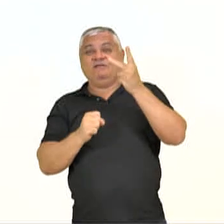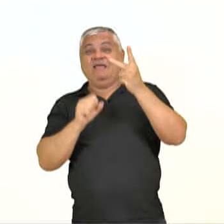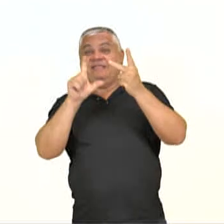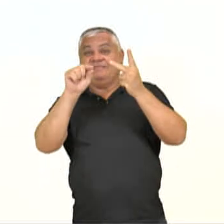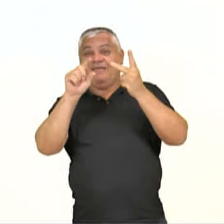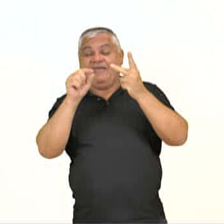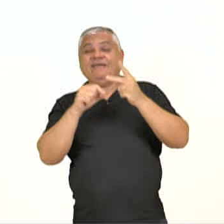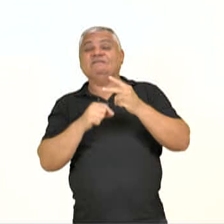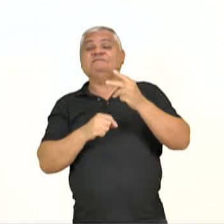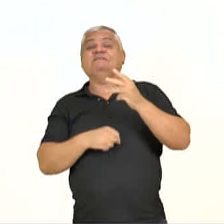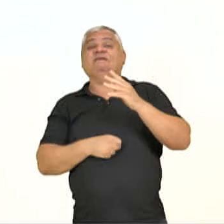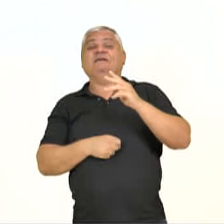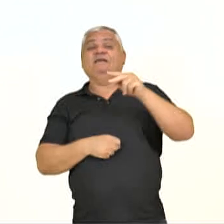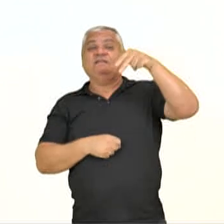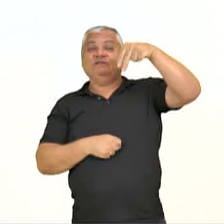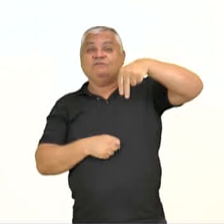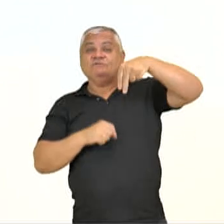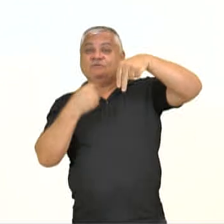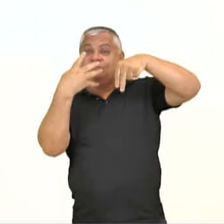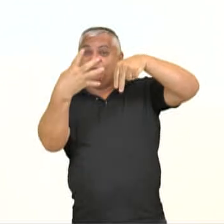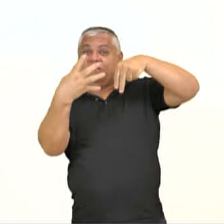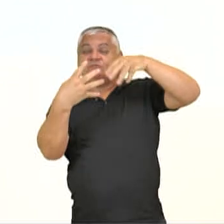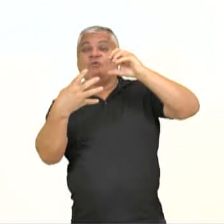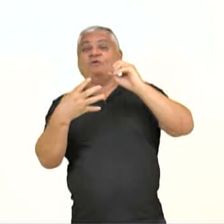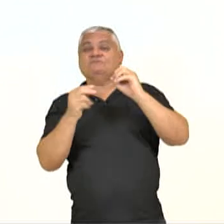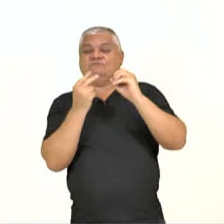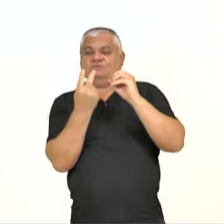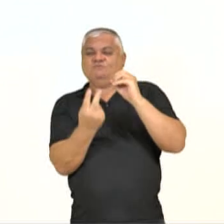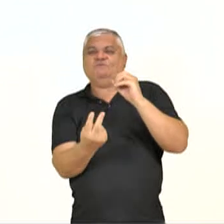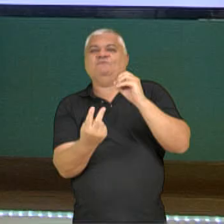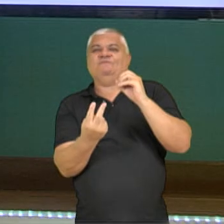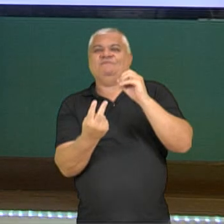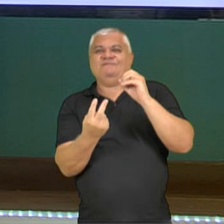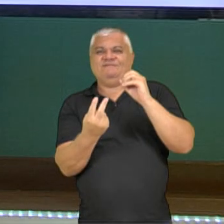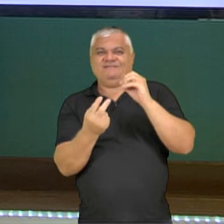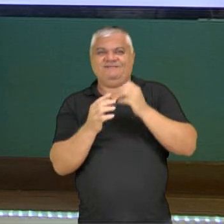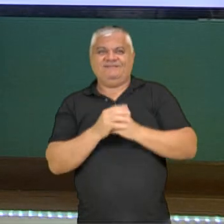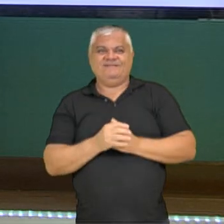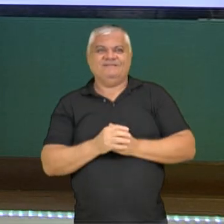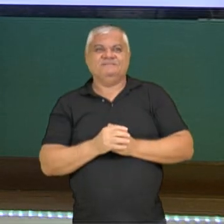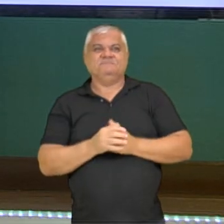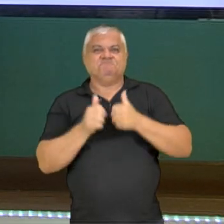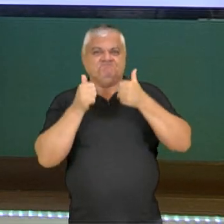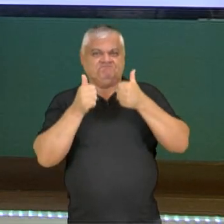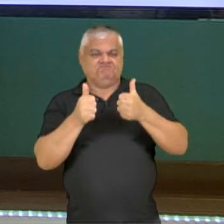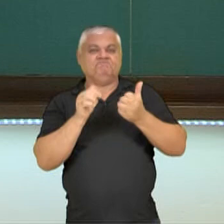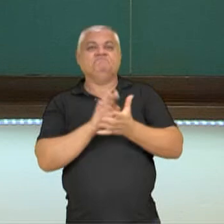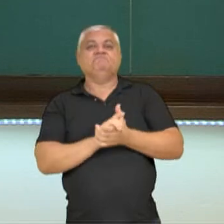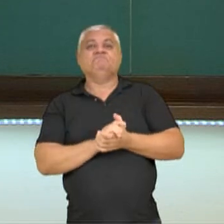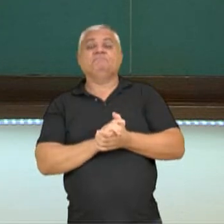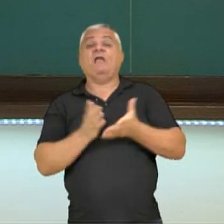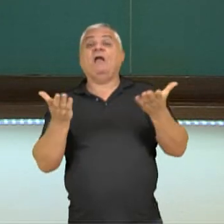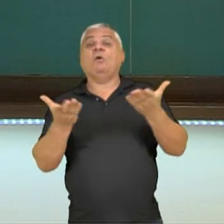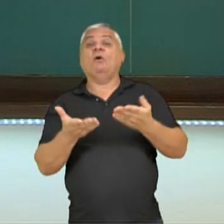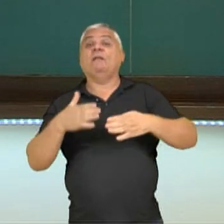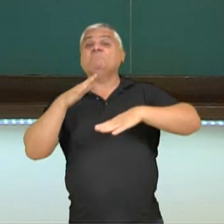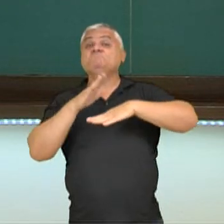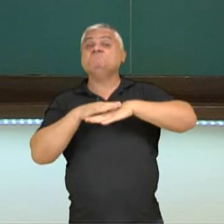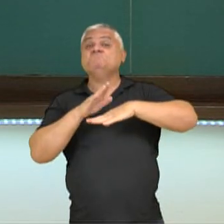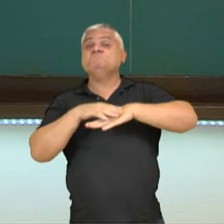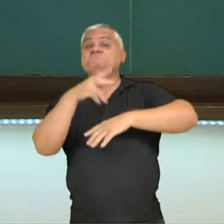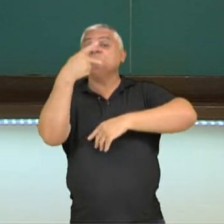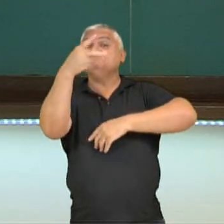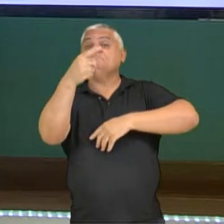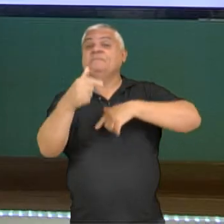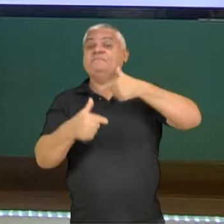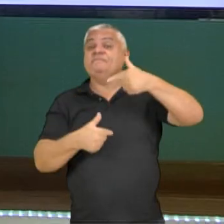hidrogênios, 4 nitrogênio e 2 hidrogênio. Muito bem. Agora,